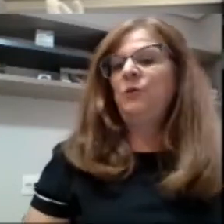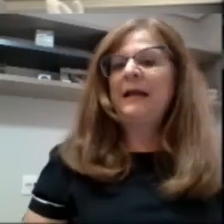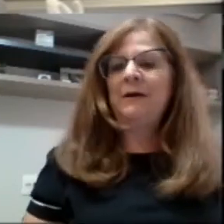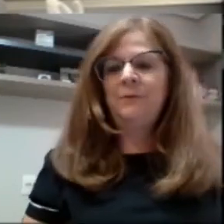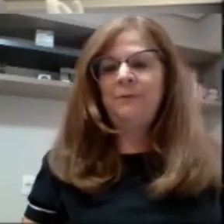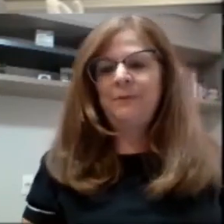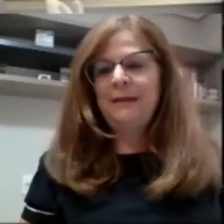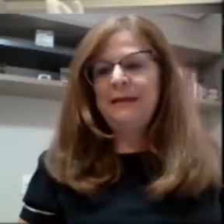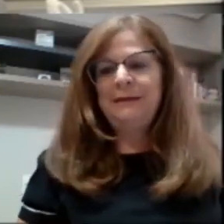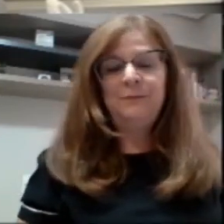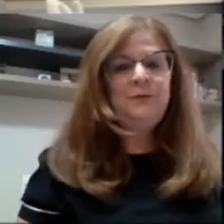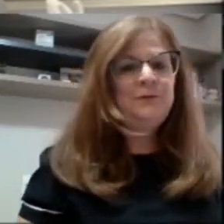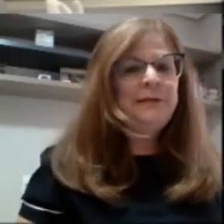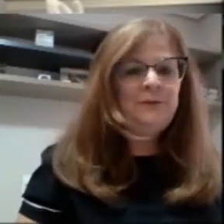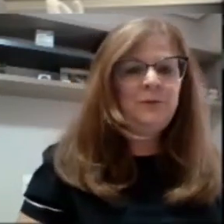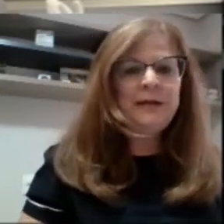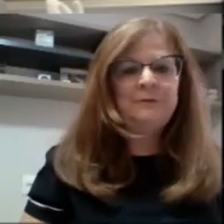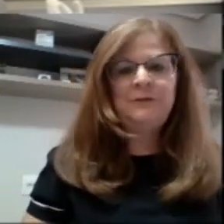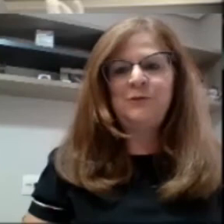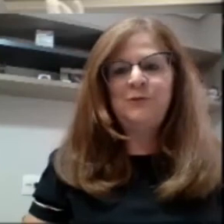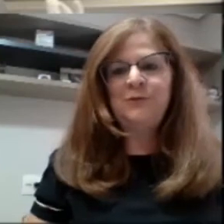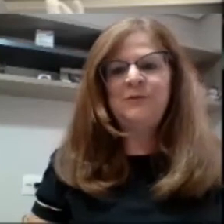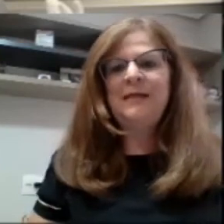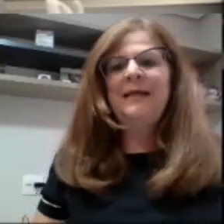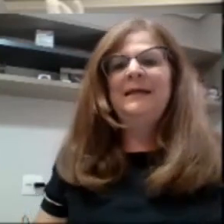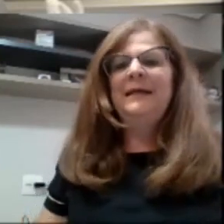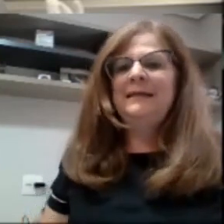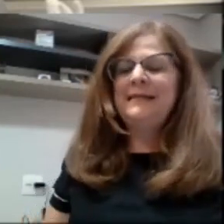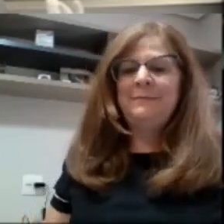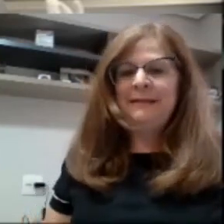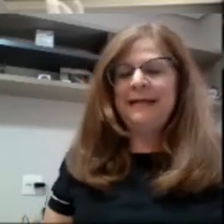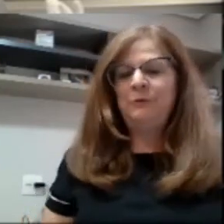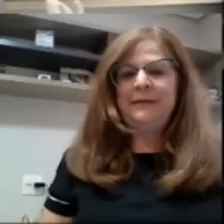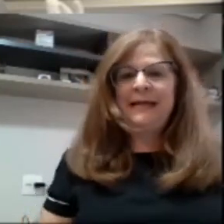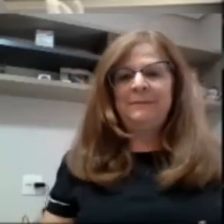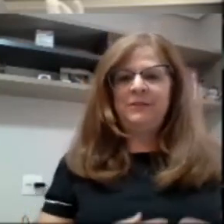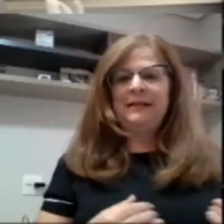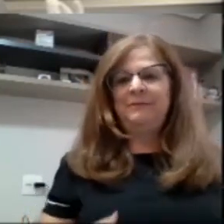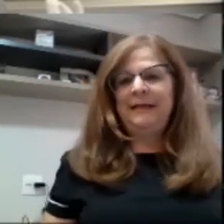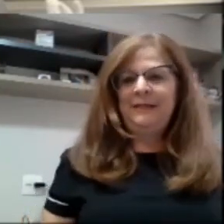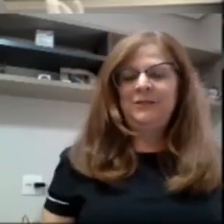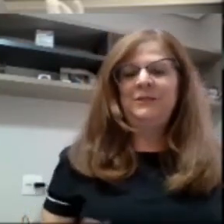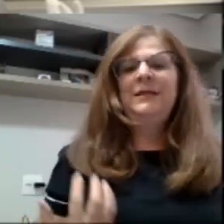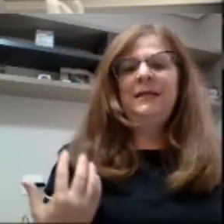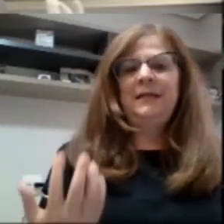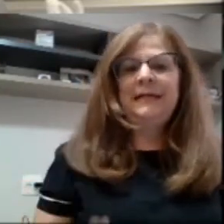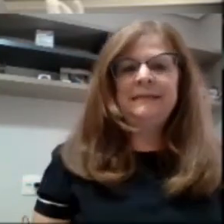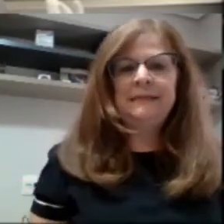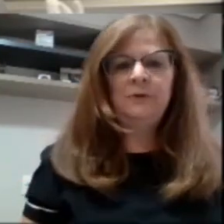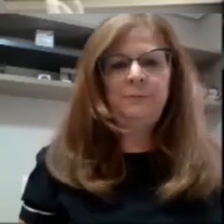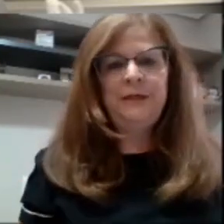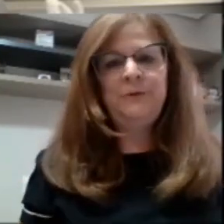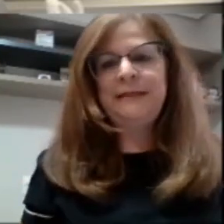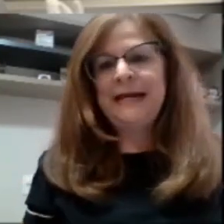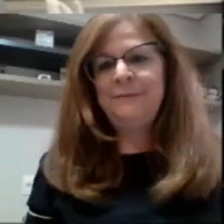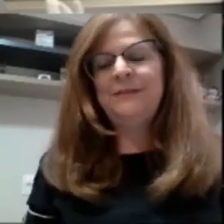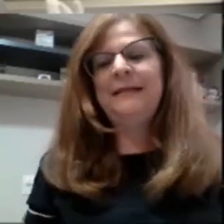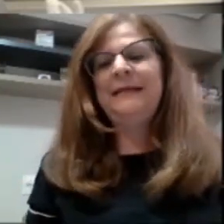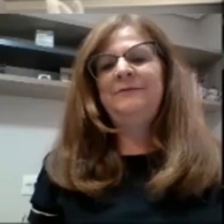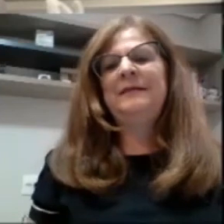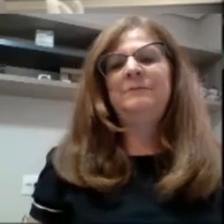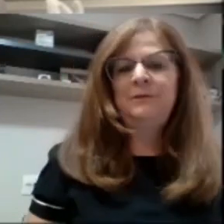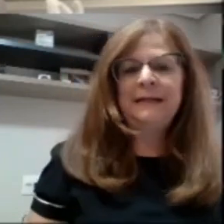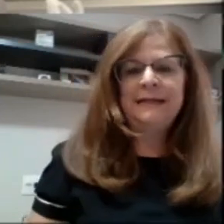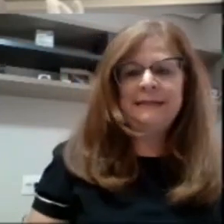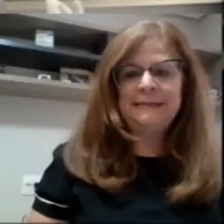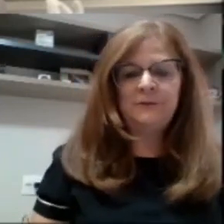em coral. É muito lindo o coral de surdos. Sempre tem um intérprete na frente e eles copiam o intérprete, né?